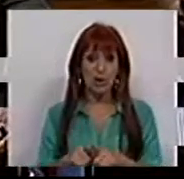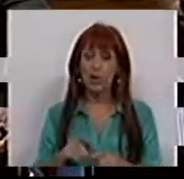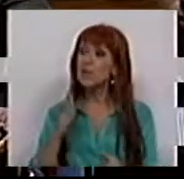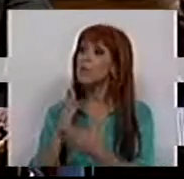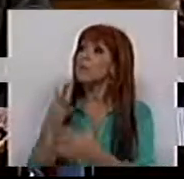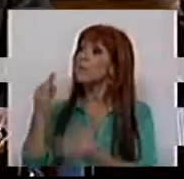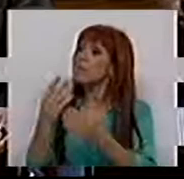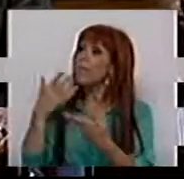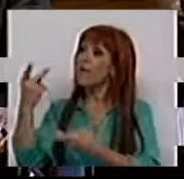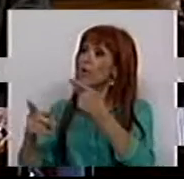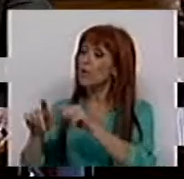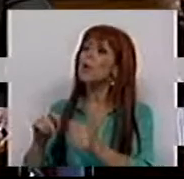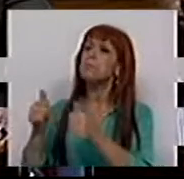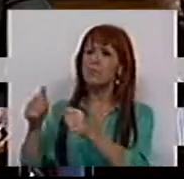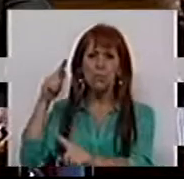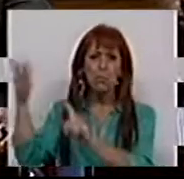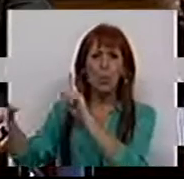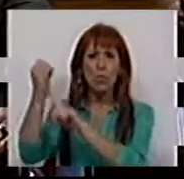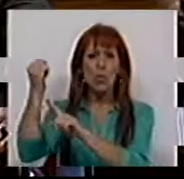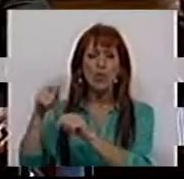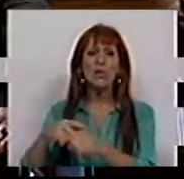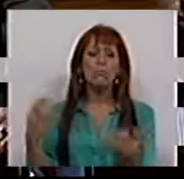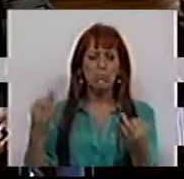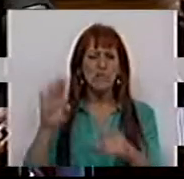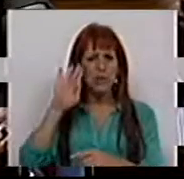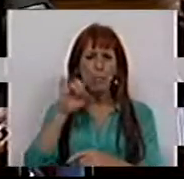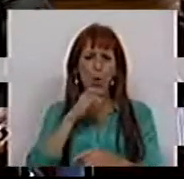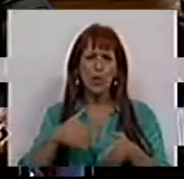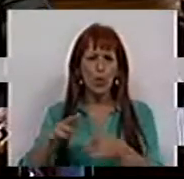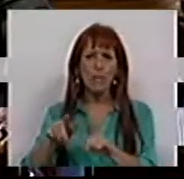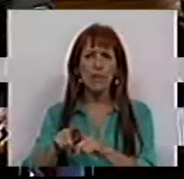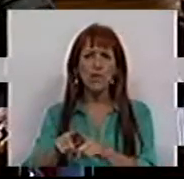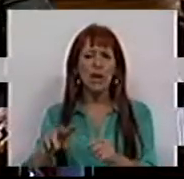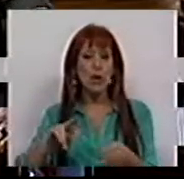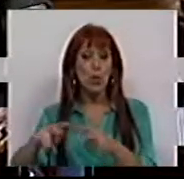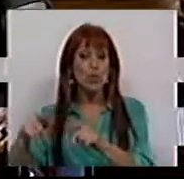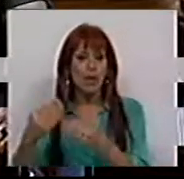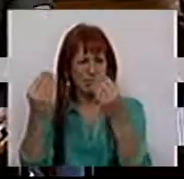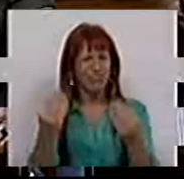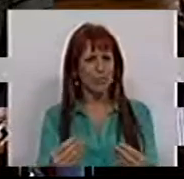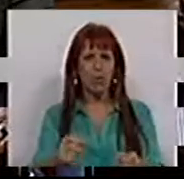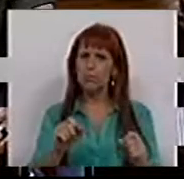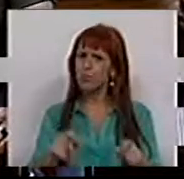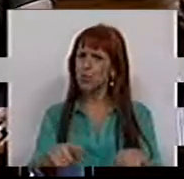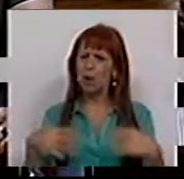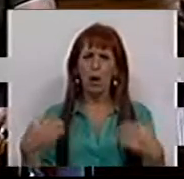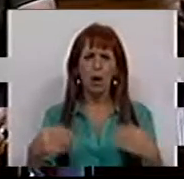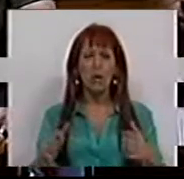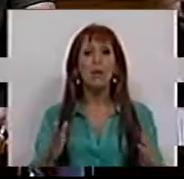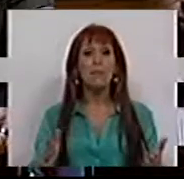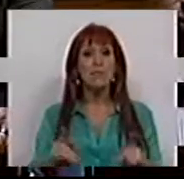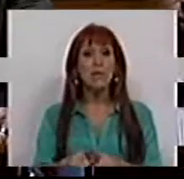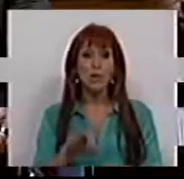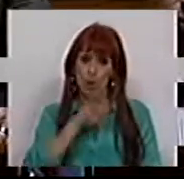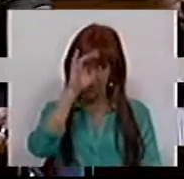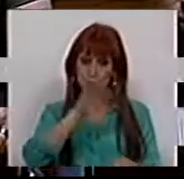providência cautelar que chega a bom porto, enfim, reconhecemos que pode ser um caminho para a correção de uma injustiça brutal que se deve